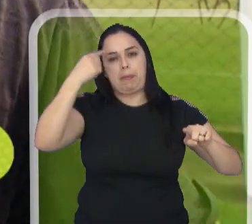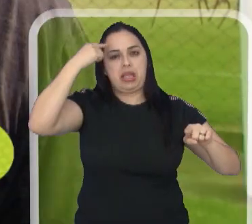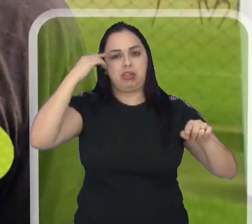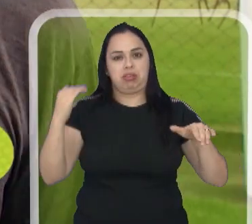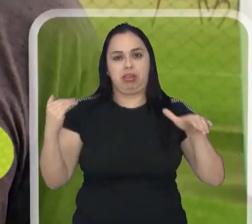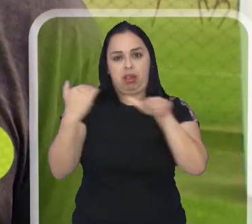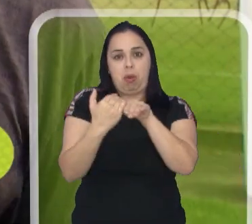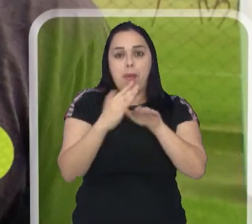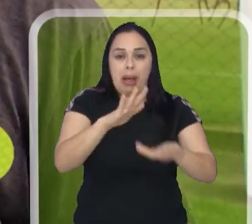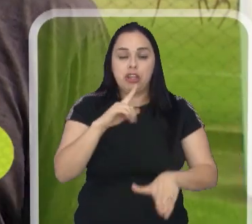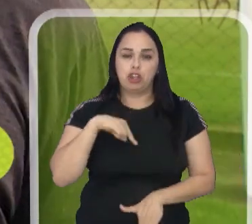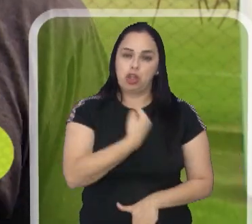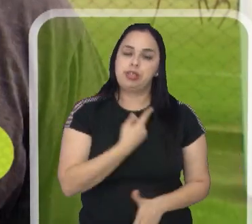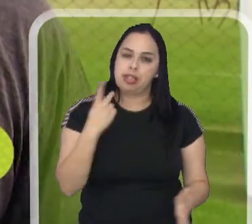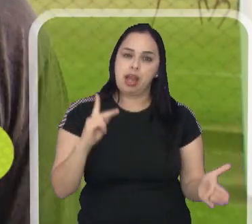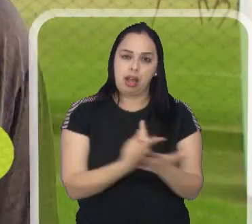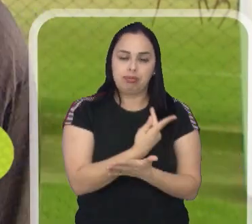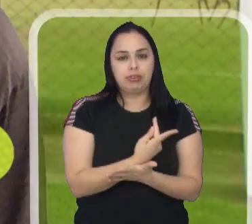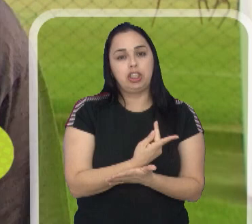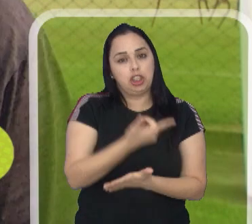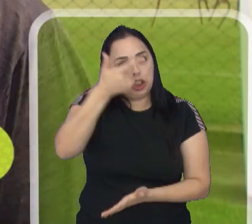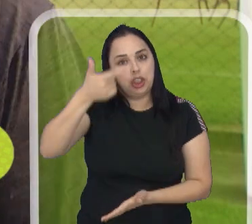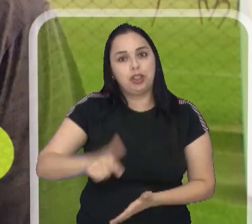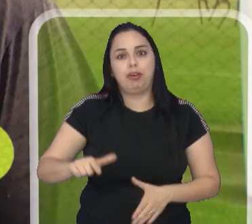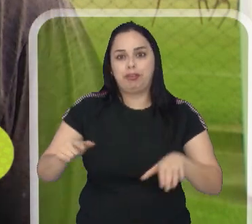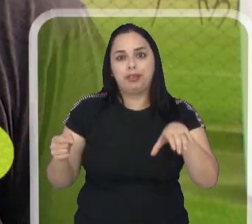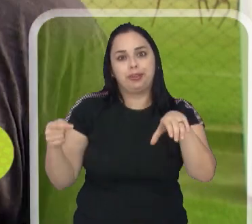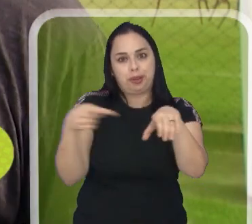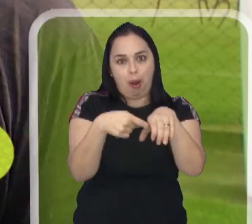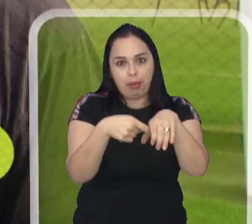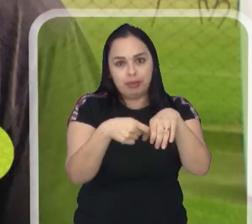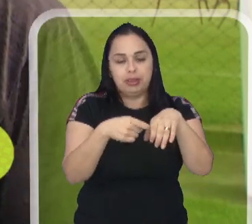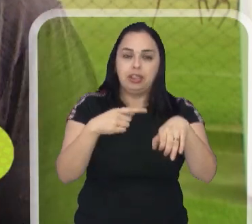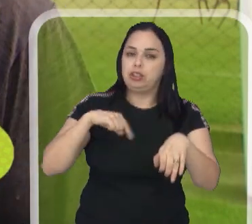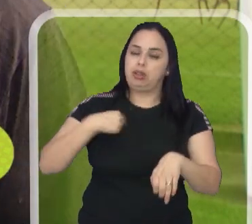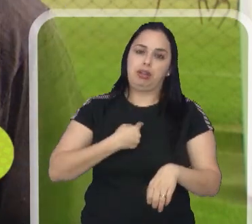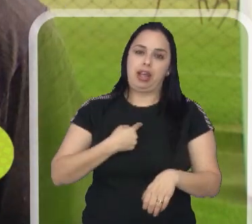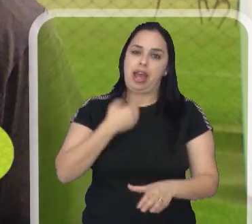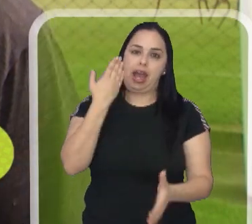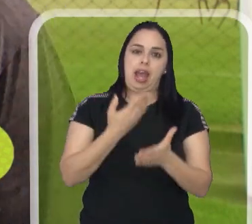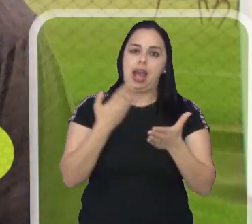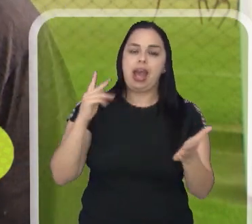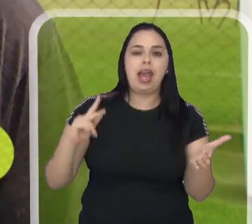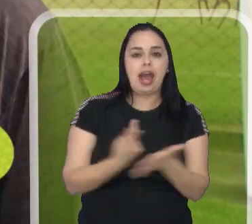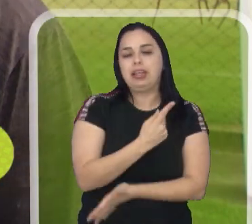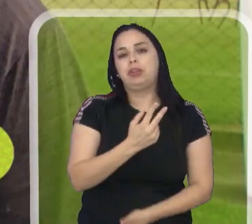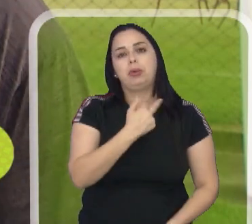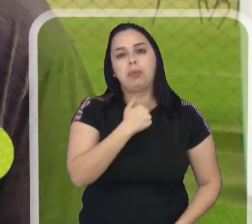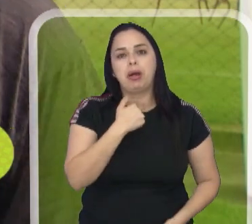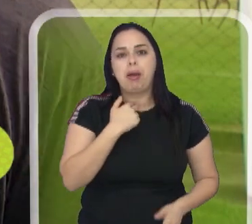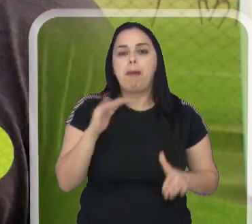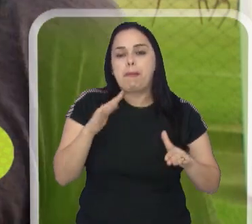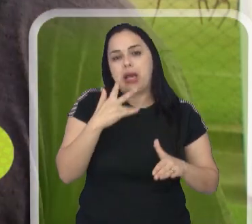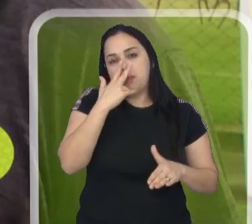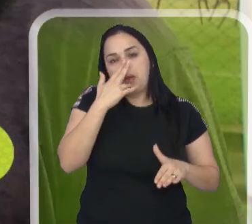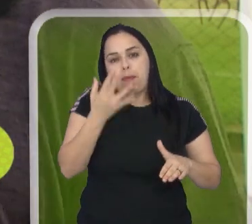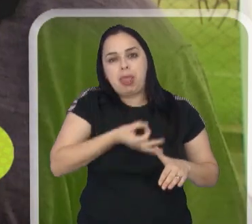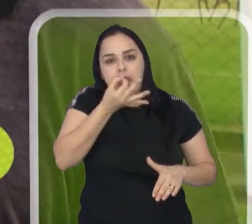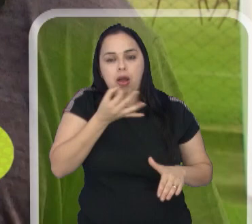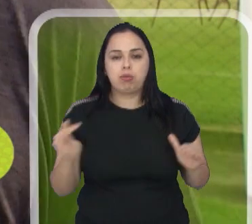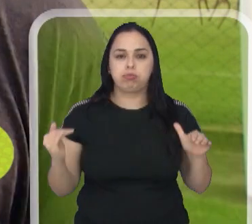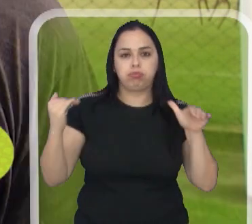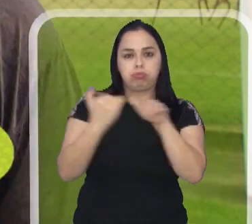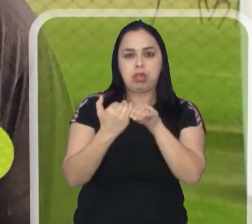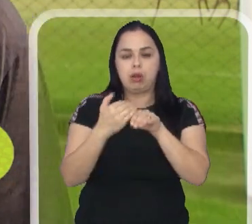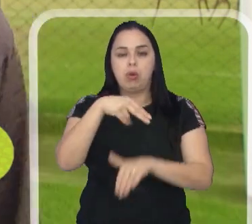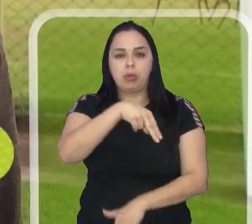errou mais uma vez e tomou gol, né? A gente não pode errar. Mas o jogo foi igual para mim. Acho que o Nicolas teve a